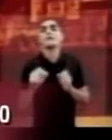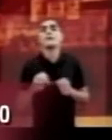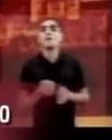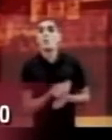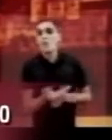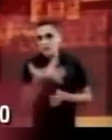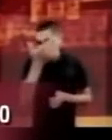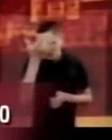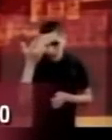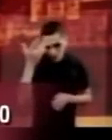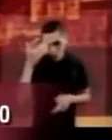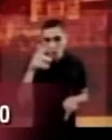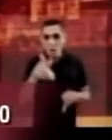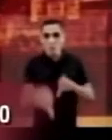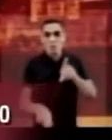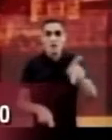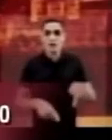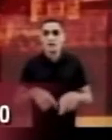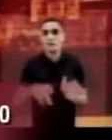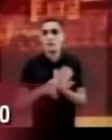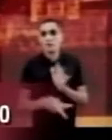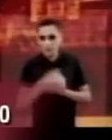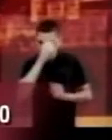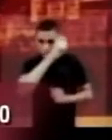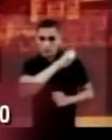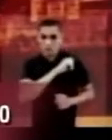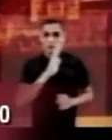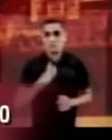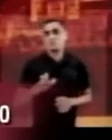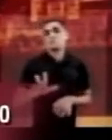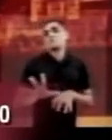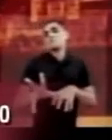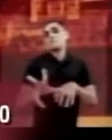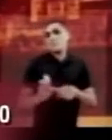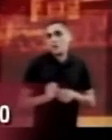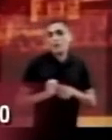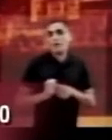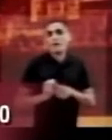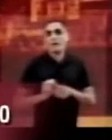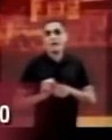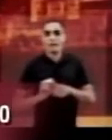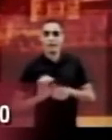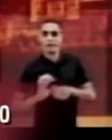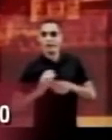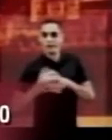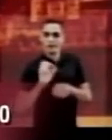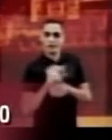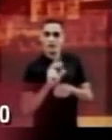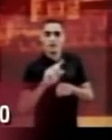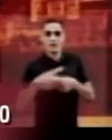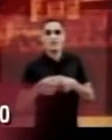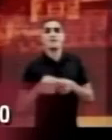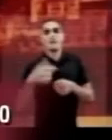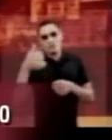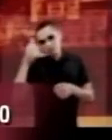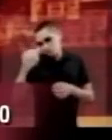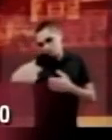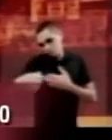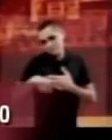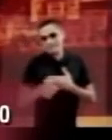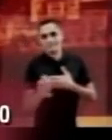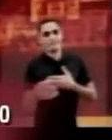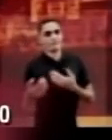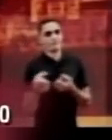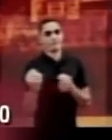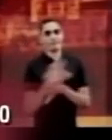tem hoje em São José do Rio Preto de pessoas que já tiveram contato com o vírus. Então, a partir daí,